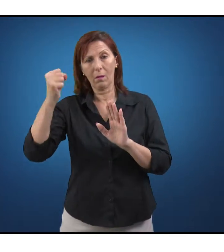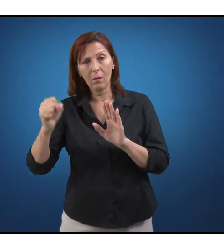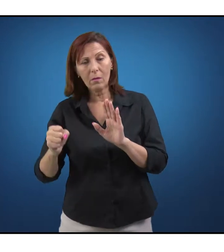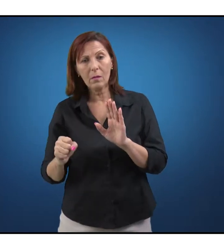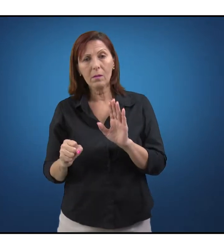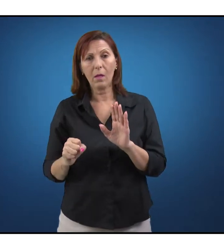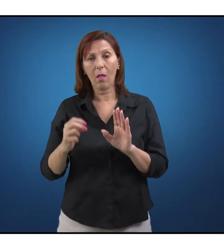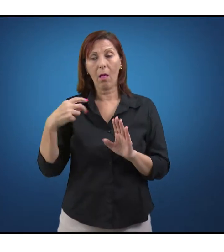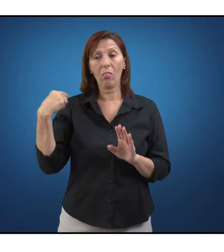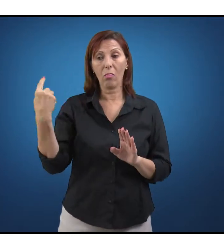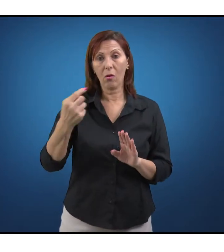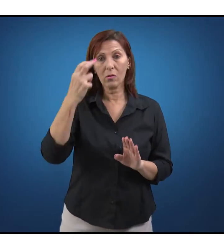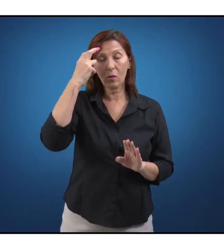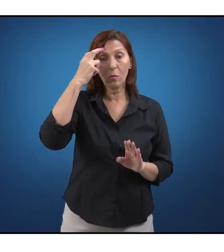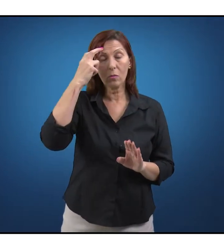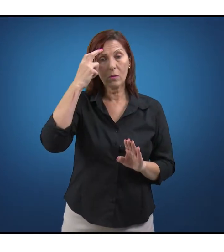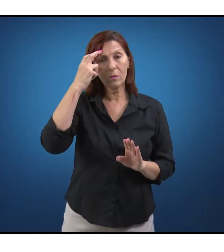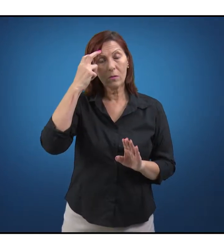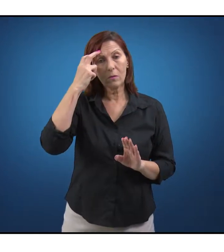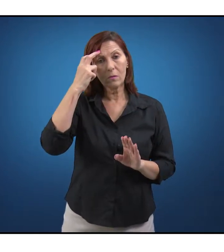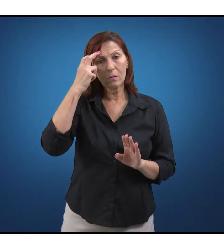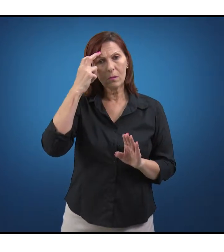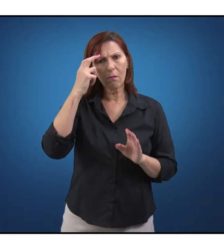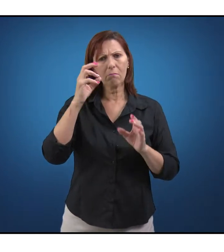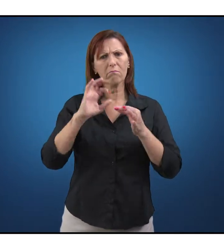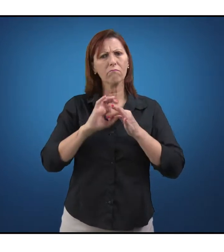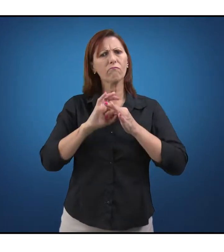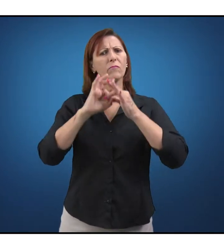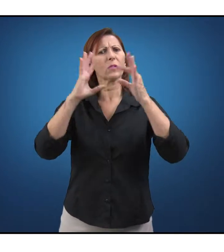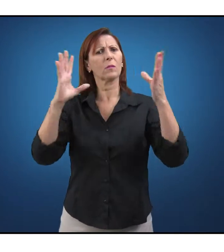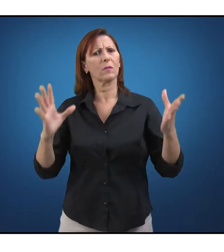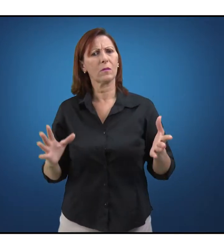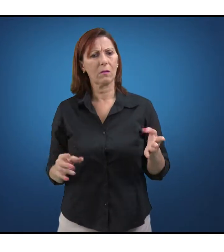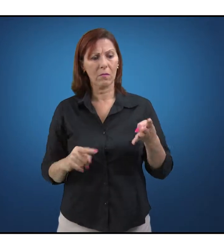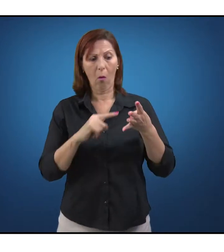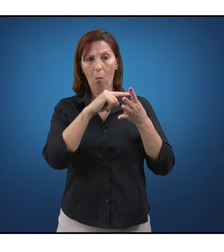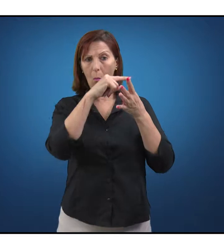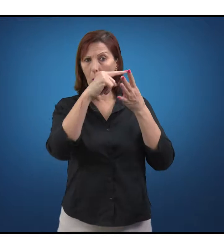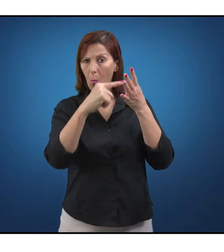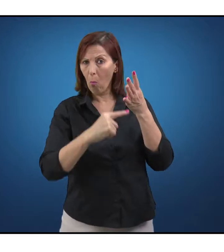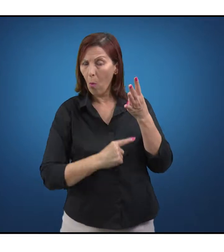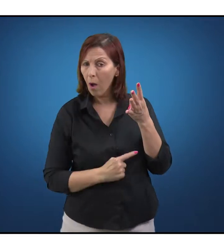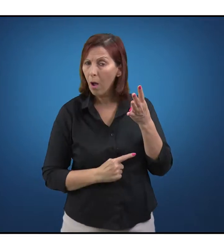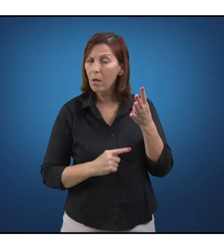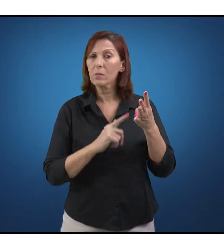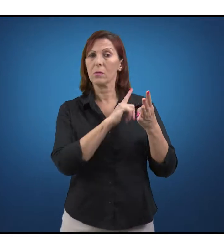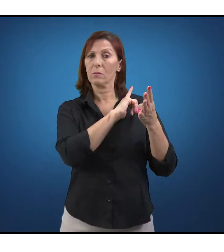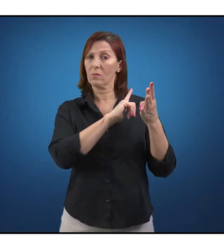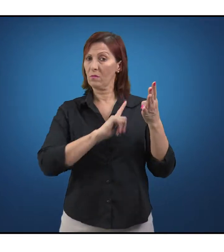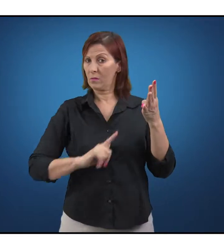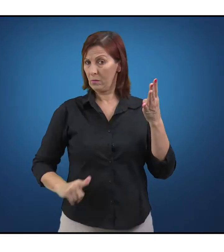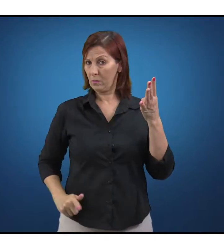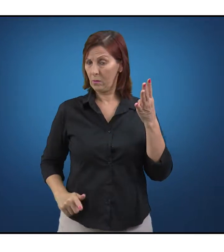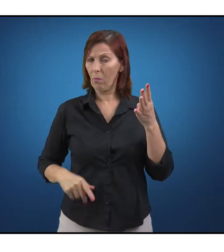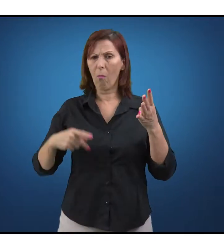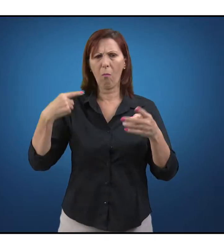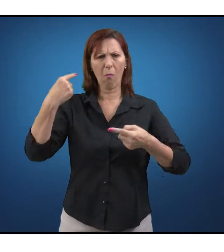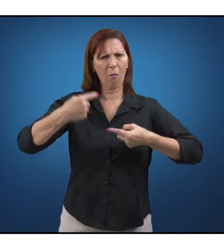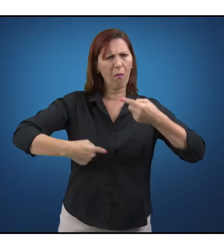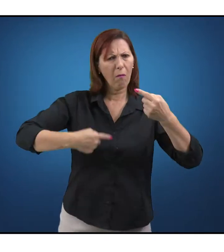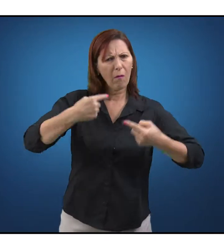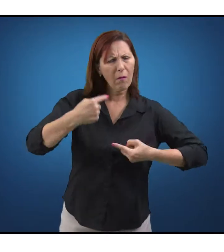ela é democrática, é poder do povo. Essas quatro figuras, esses quatro